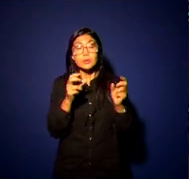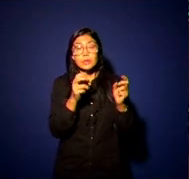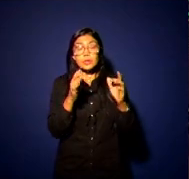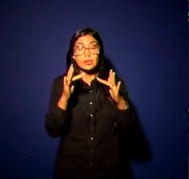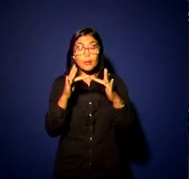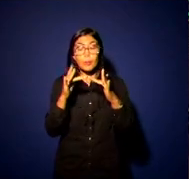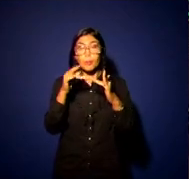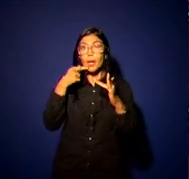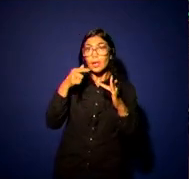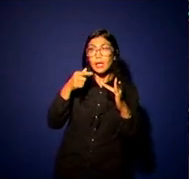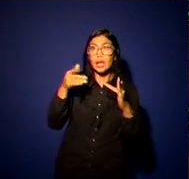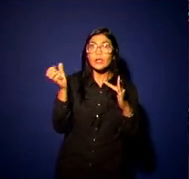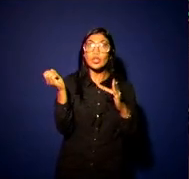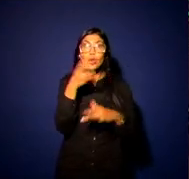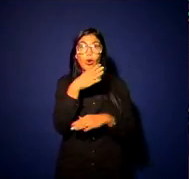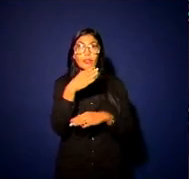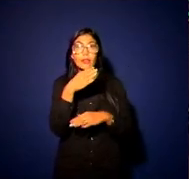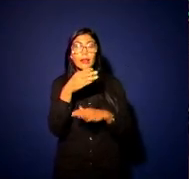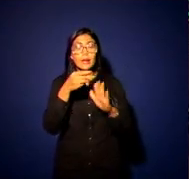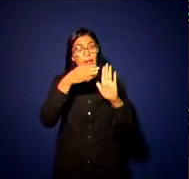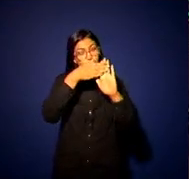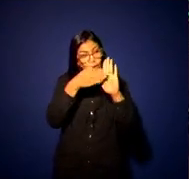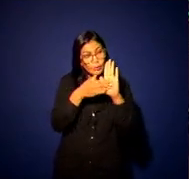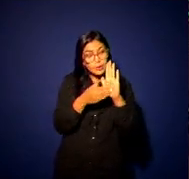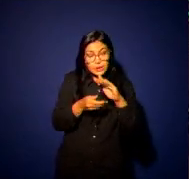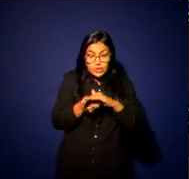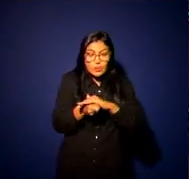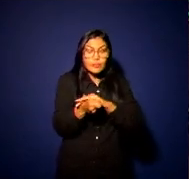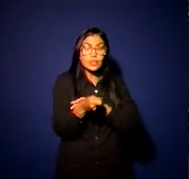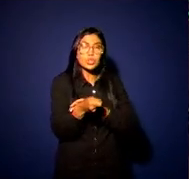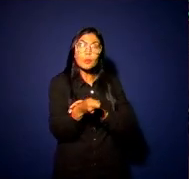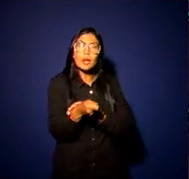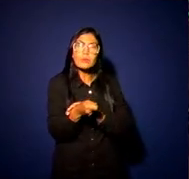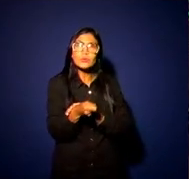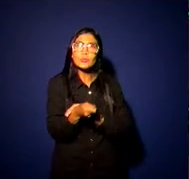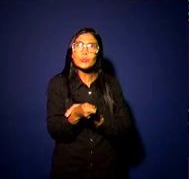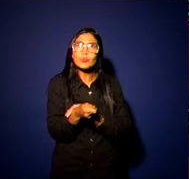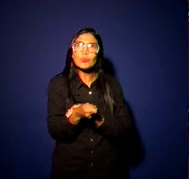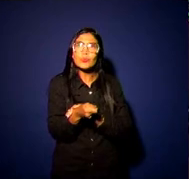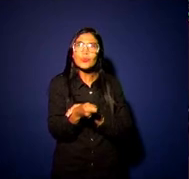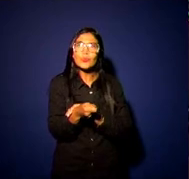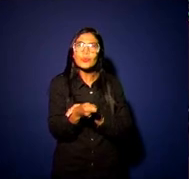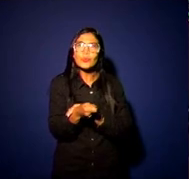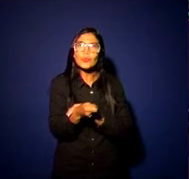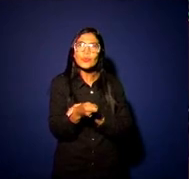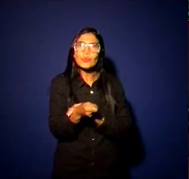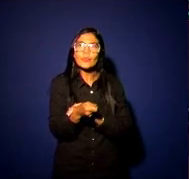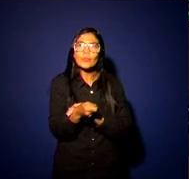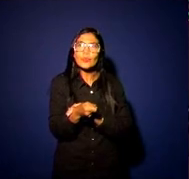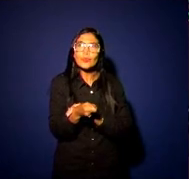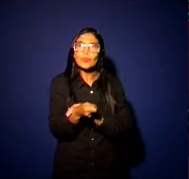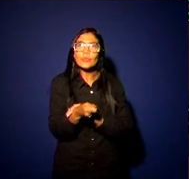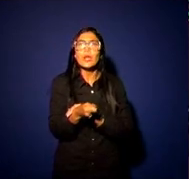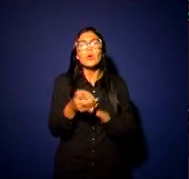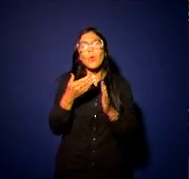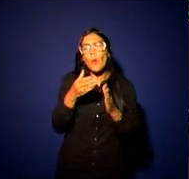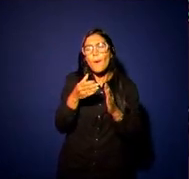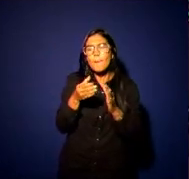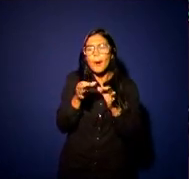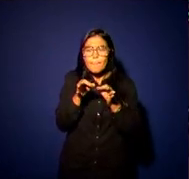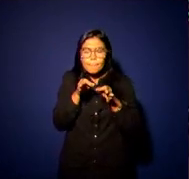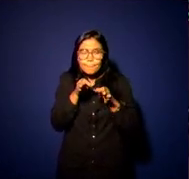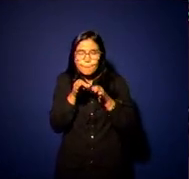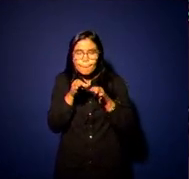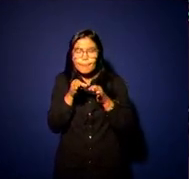norma dos novos a nova Norma de Fundo de Investimento é uma importante aperfeiçoamento